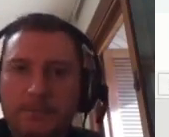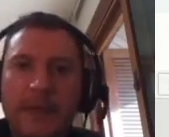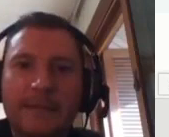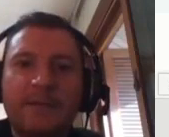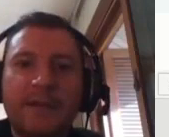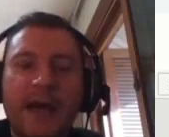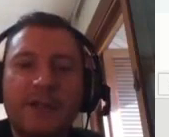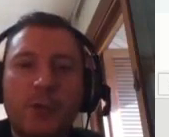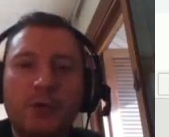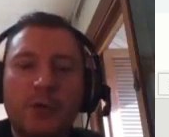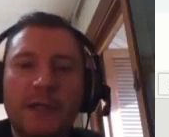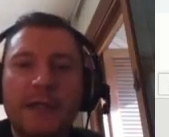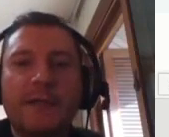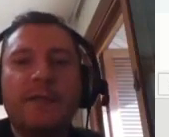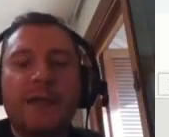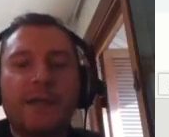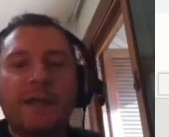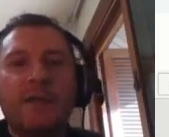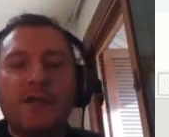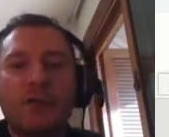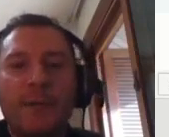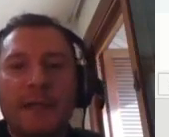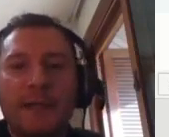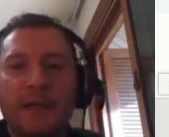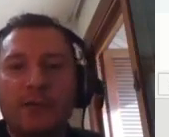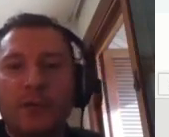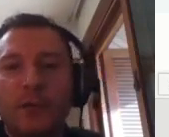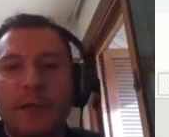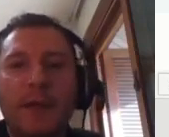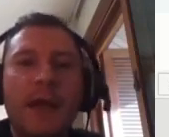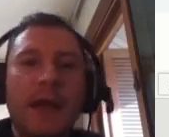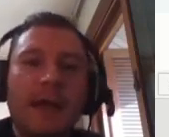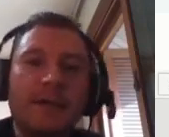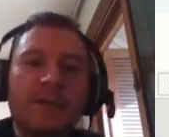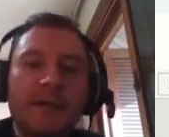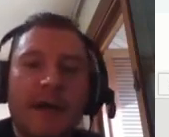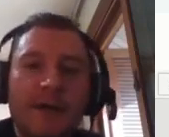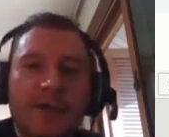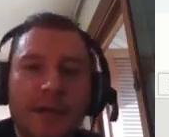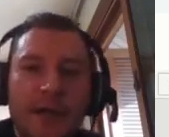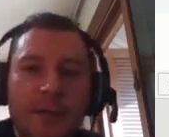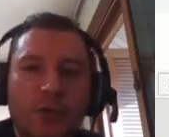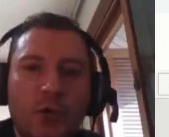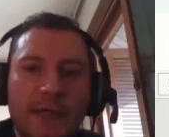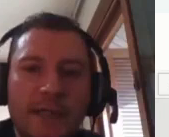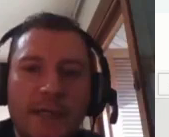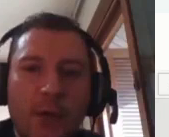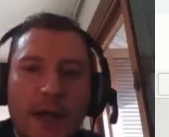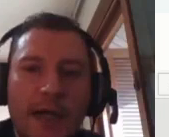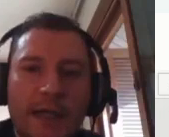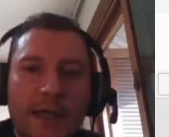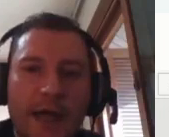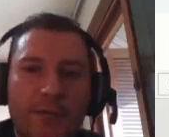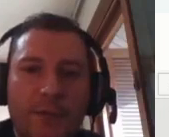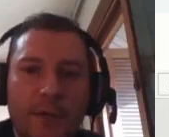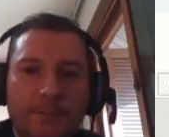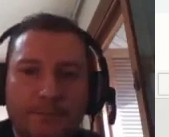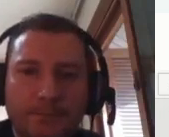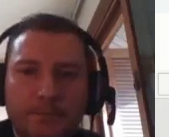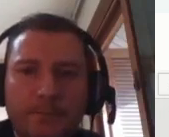A densidade hamiltoniana, a densidade aqui é a densidade volumétrica, né, no volume. Né? A densidade hamiltoniana, que é o H caligráfico,